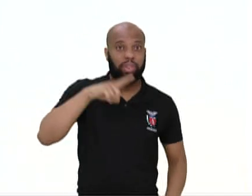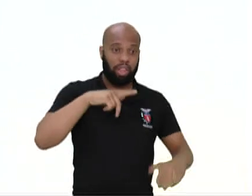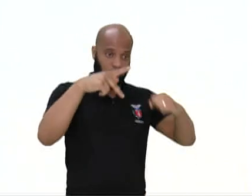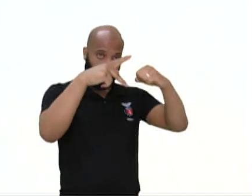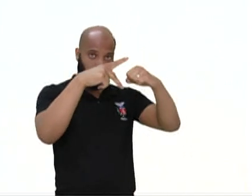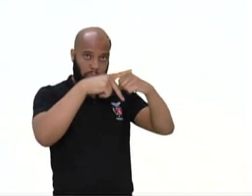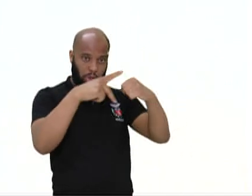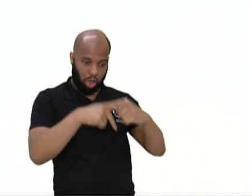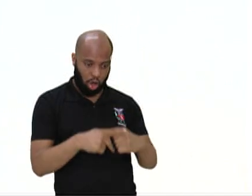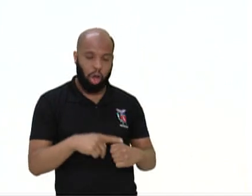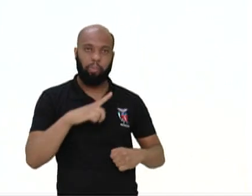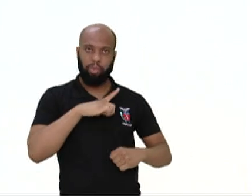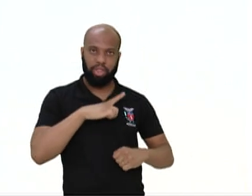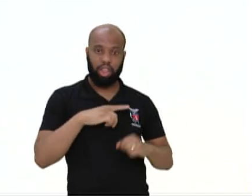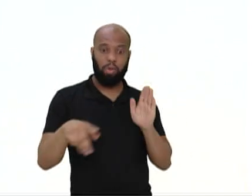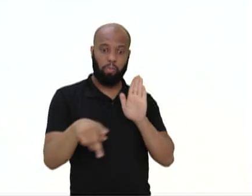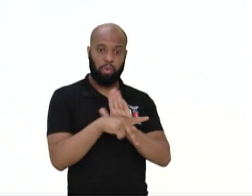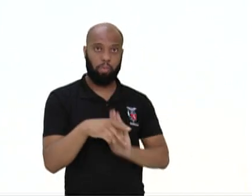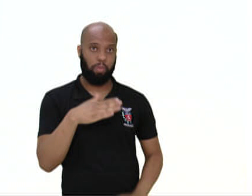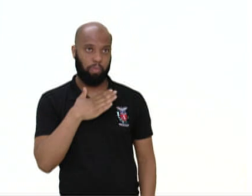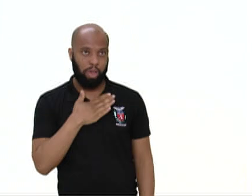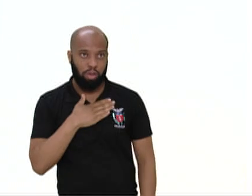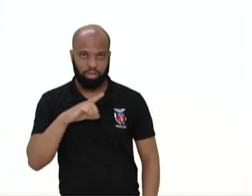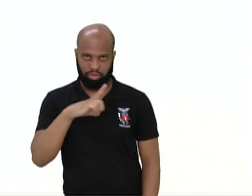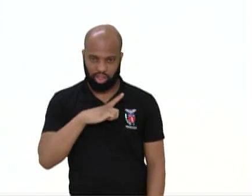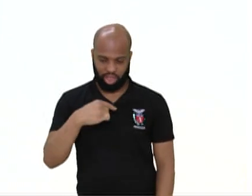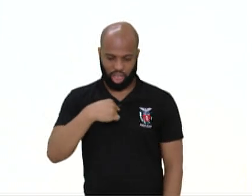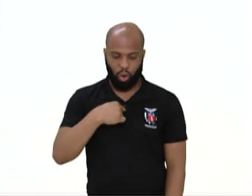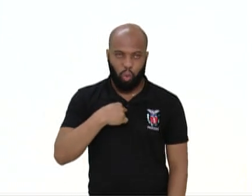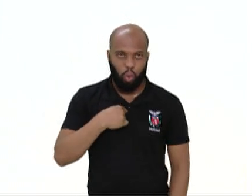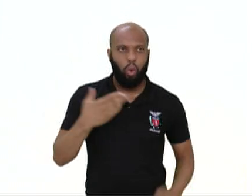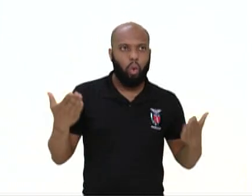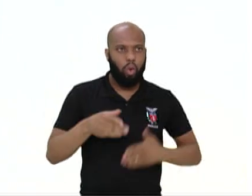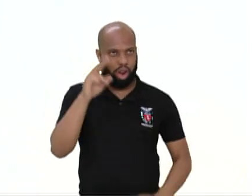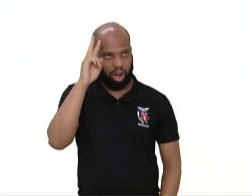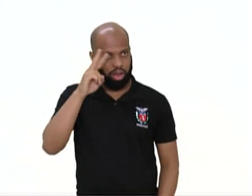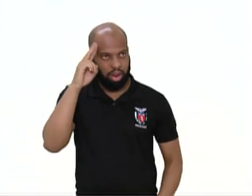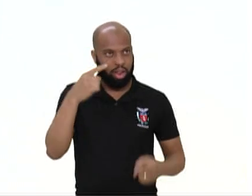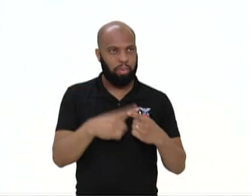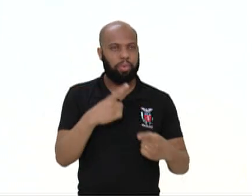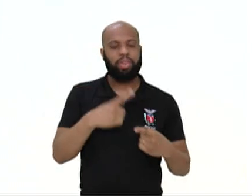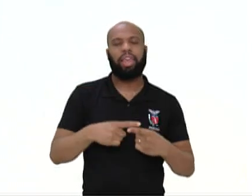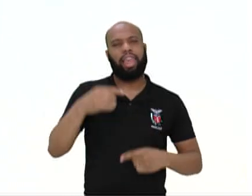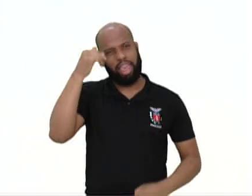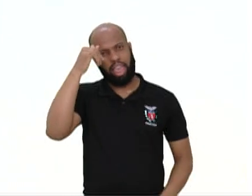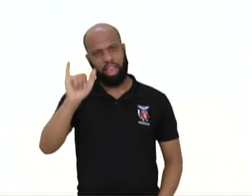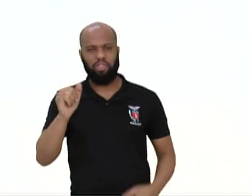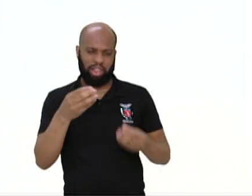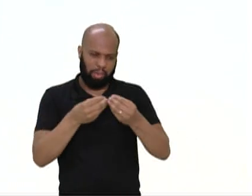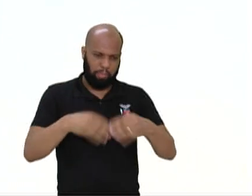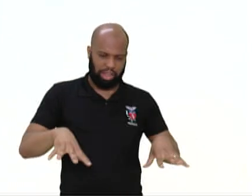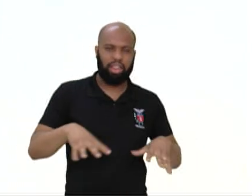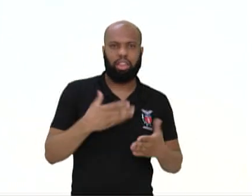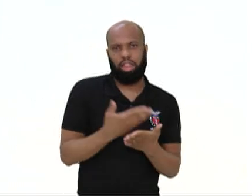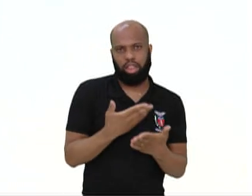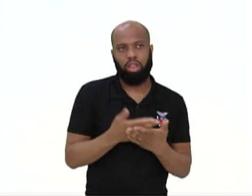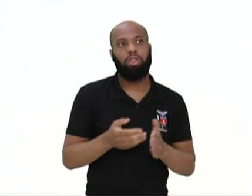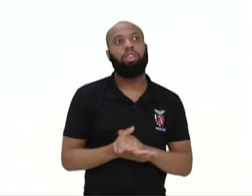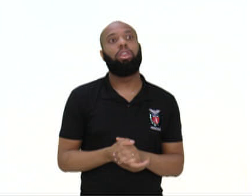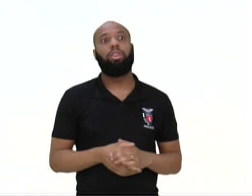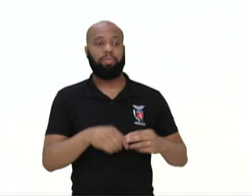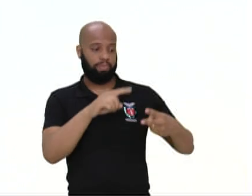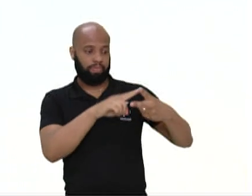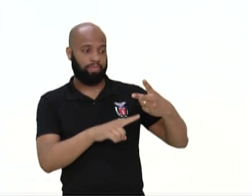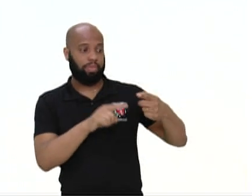pronomes pessoais do português? Vamos relembrar para essa aula não ficar muito vaga. As 3 primeiras pessoas do